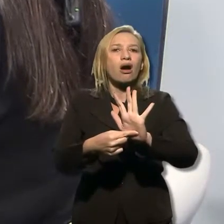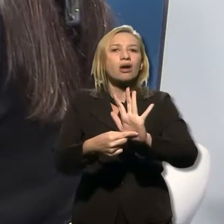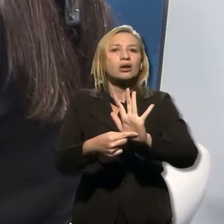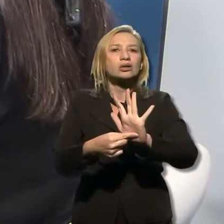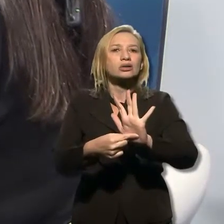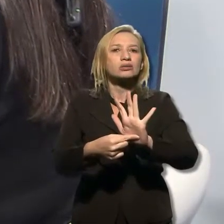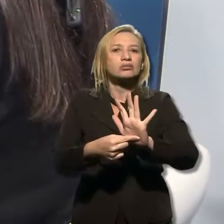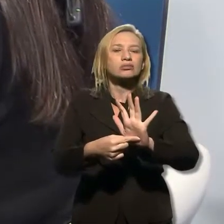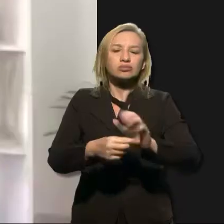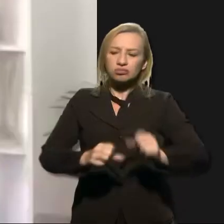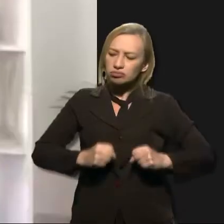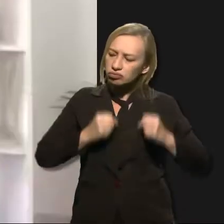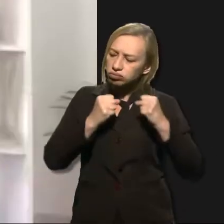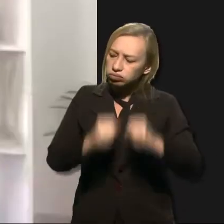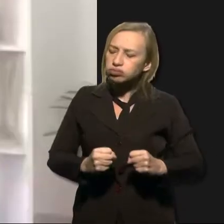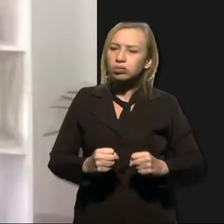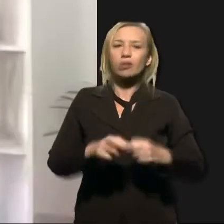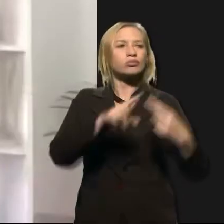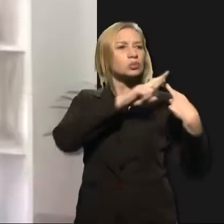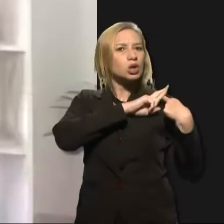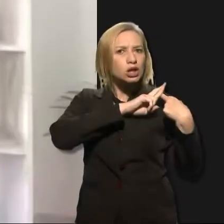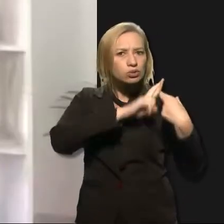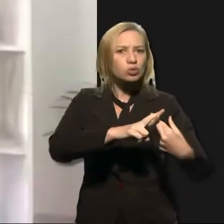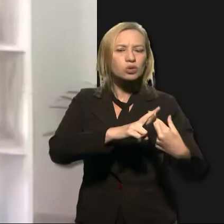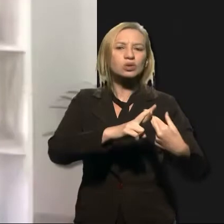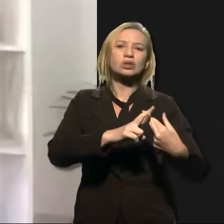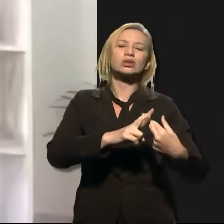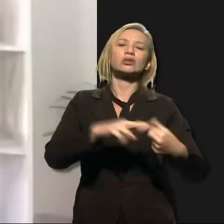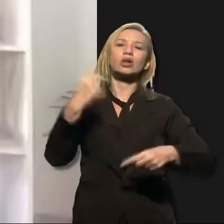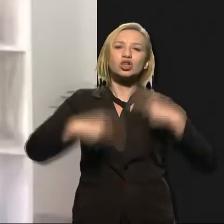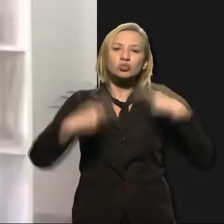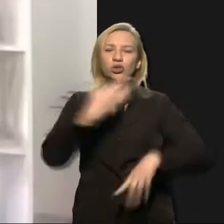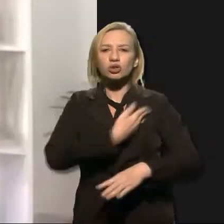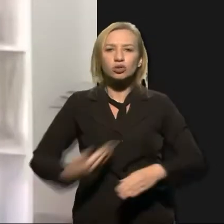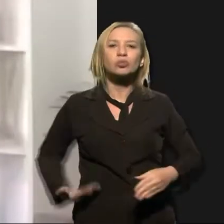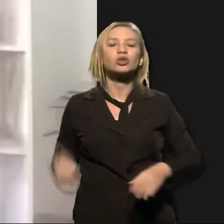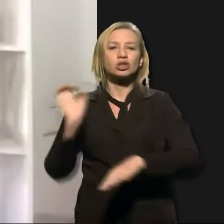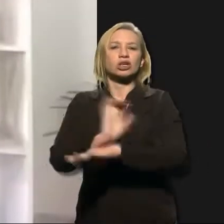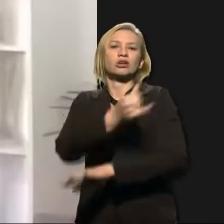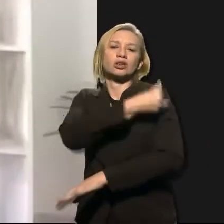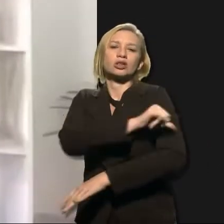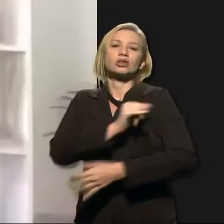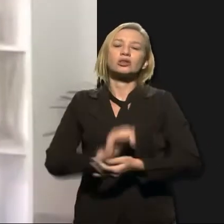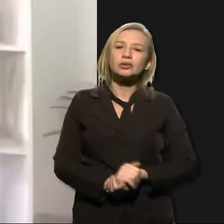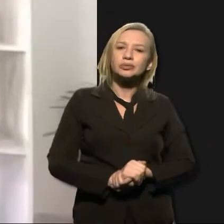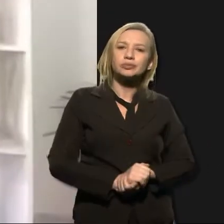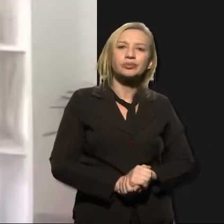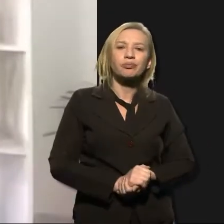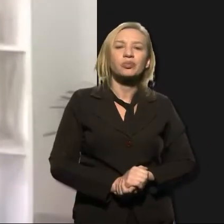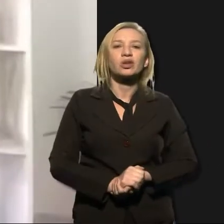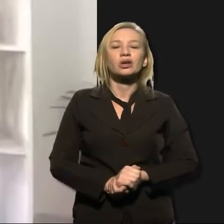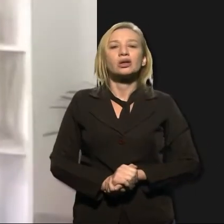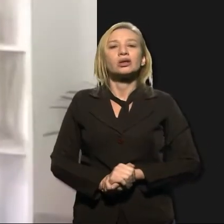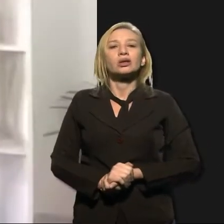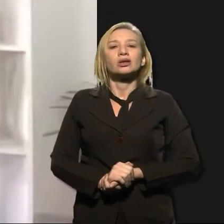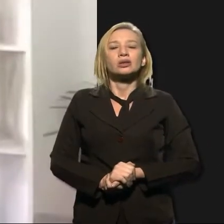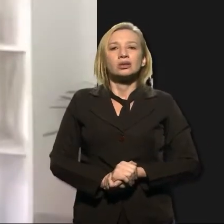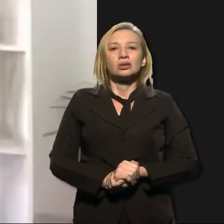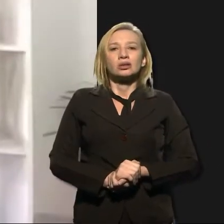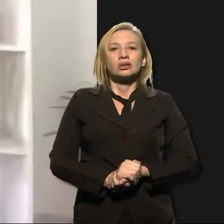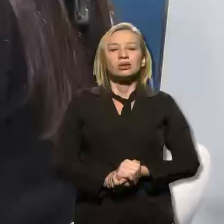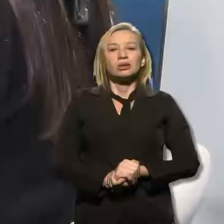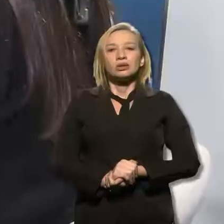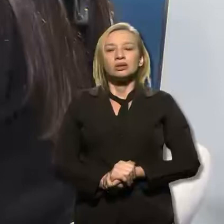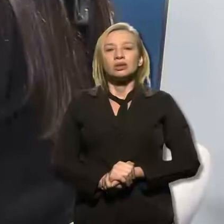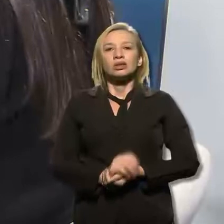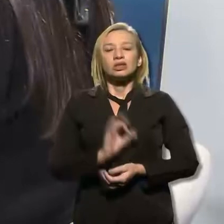tem se demonstrado muito coerente e muito responsável pelas políticas públicas do Estado do Rio